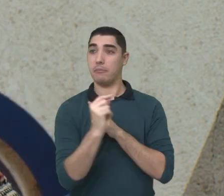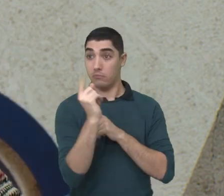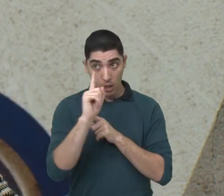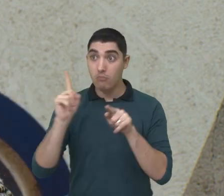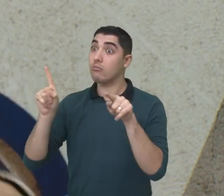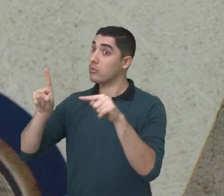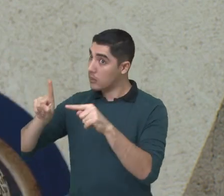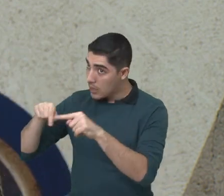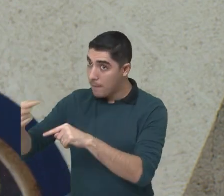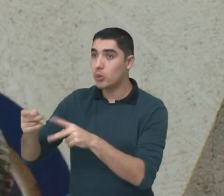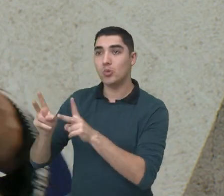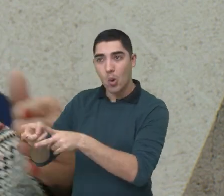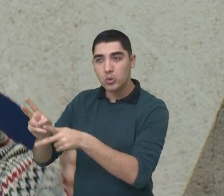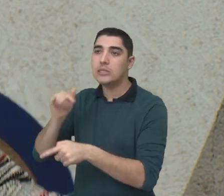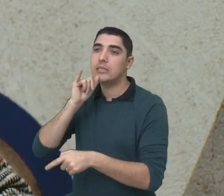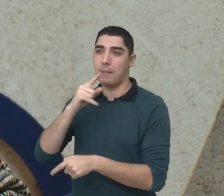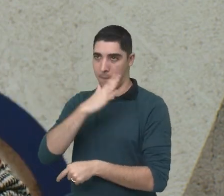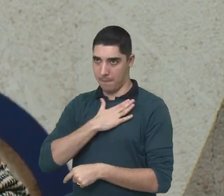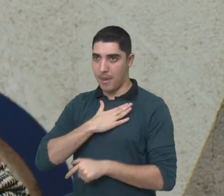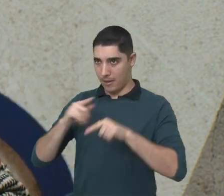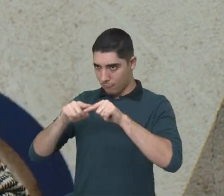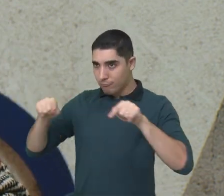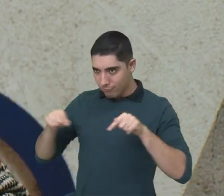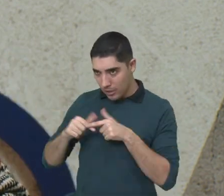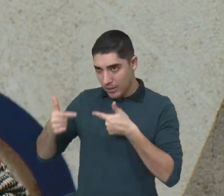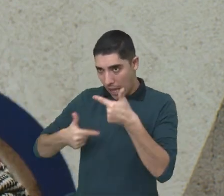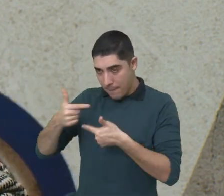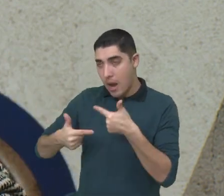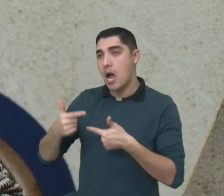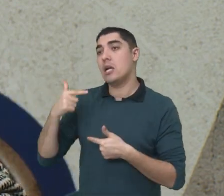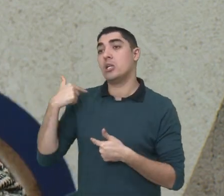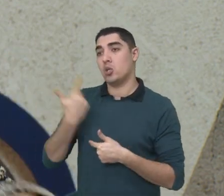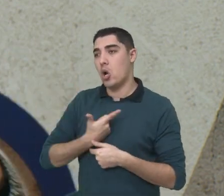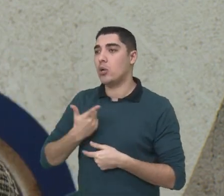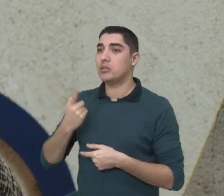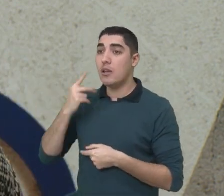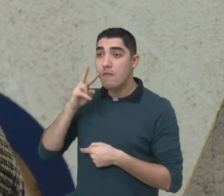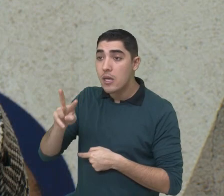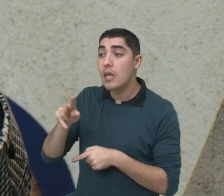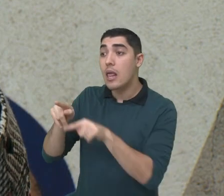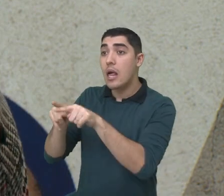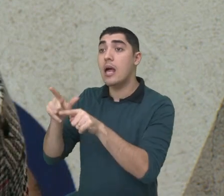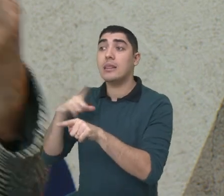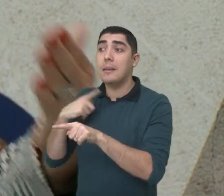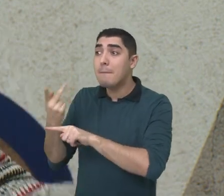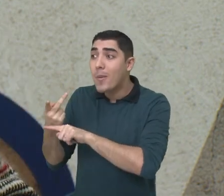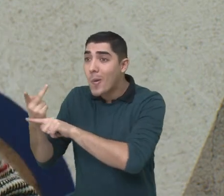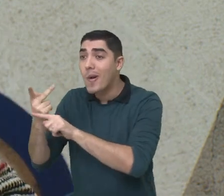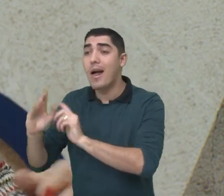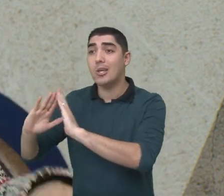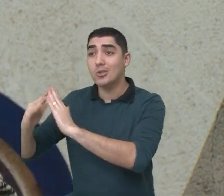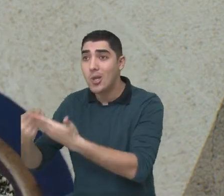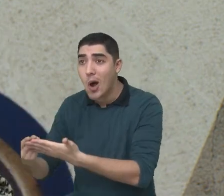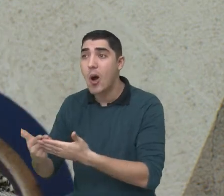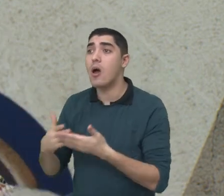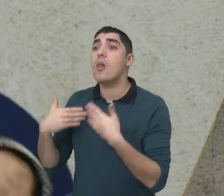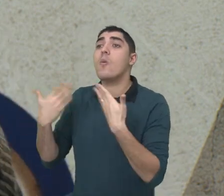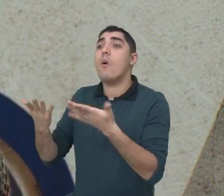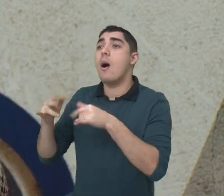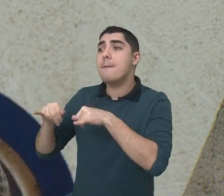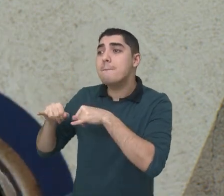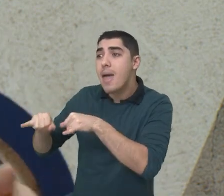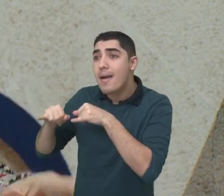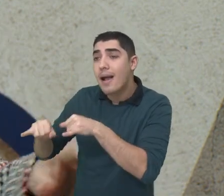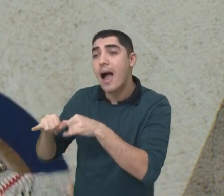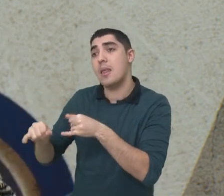nosso escritório nós ajudamos a pessoa que chega na nossa cidade a achar escola, qual